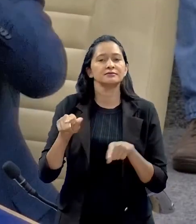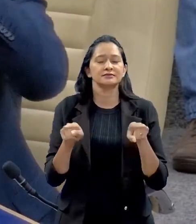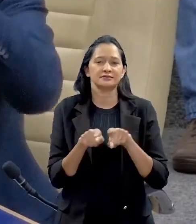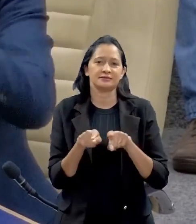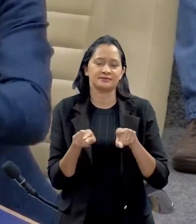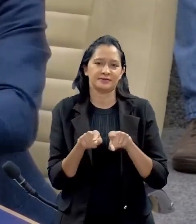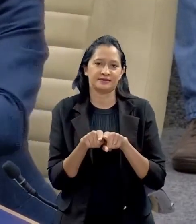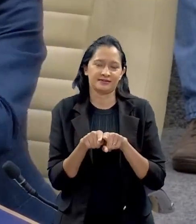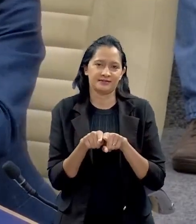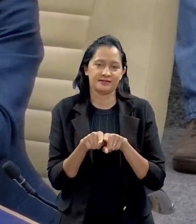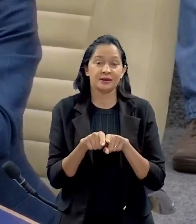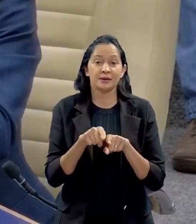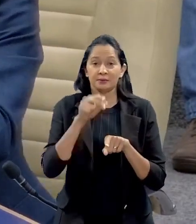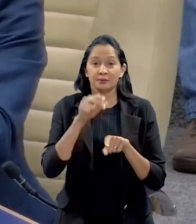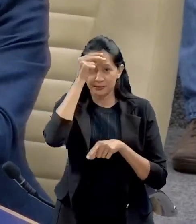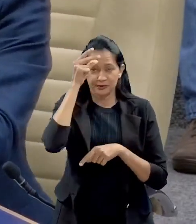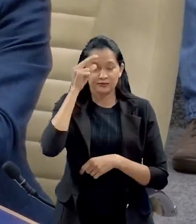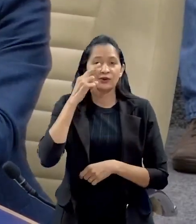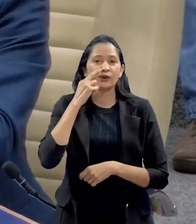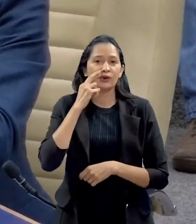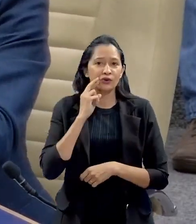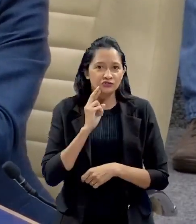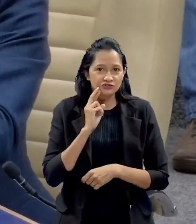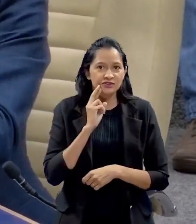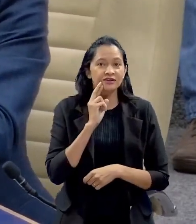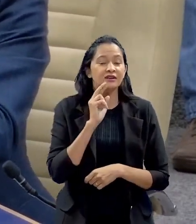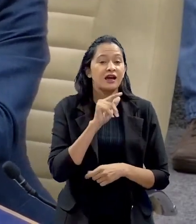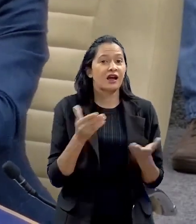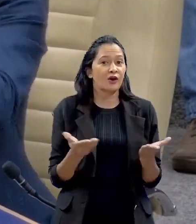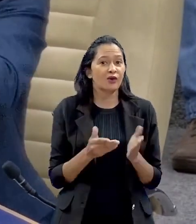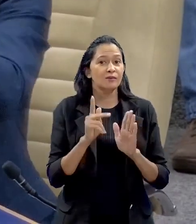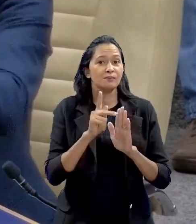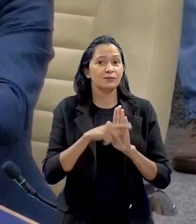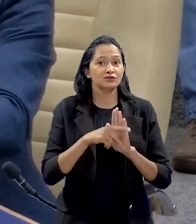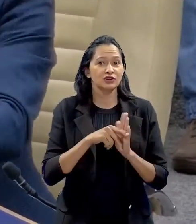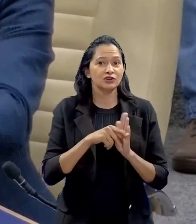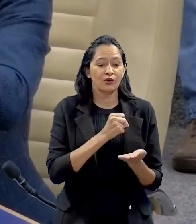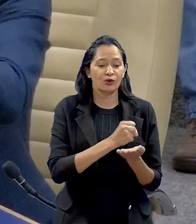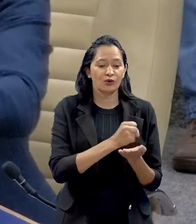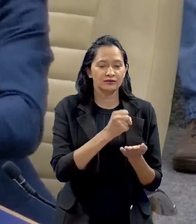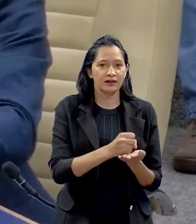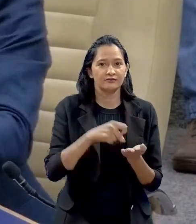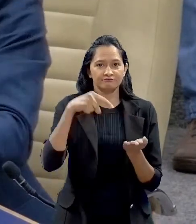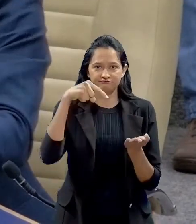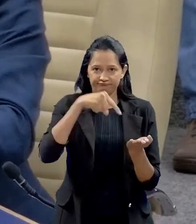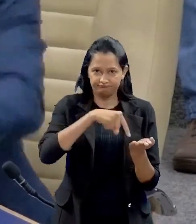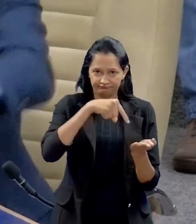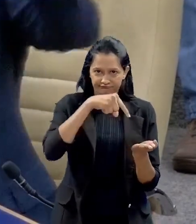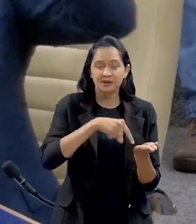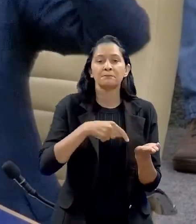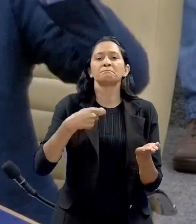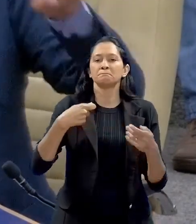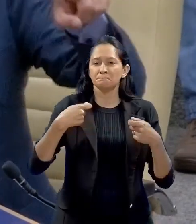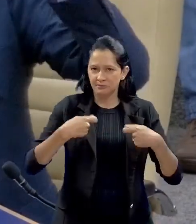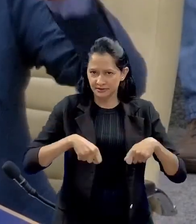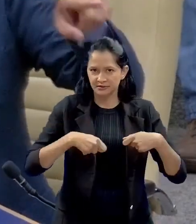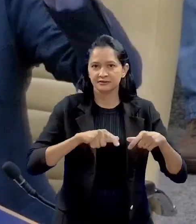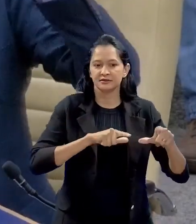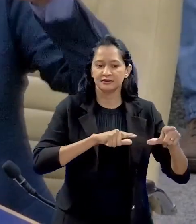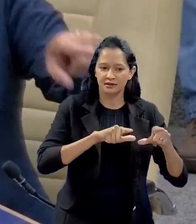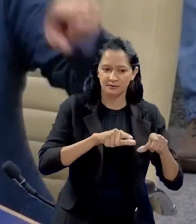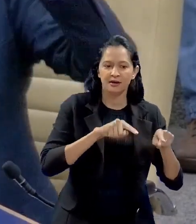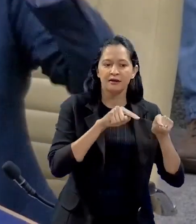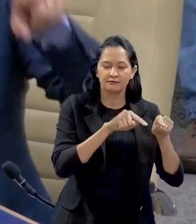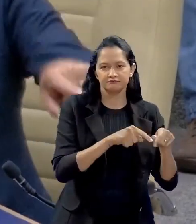ó, o prefeito enviou os contratos para cá. Eles precisam trabalhar? Precisam também. Mas não